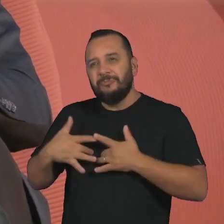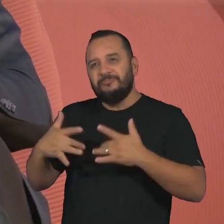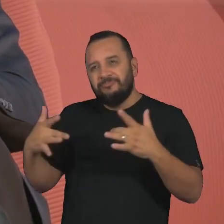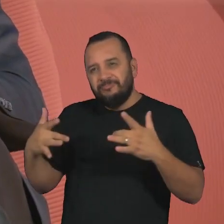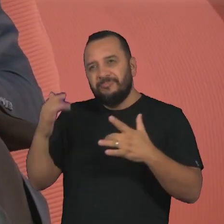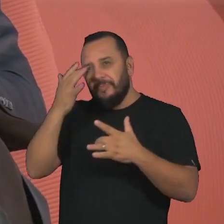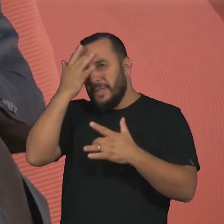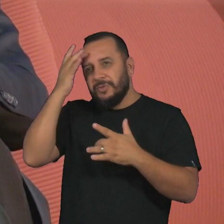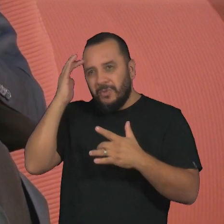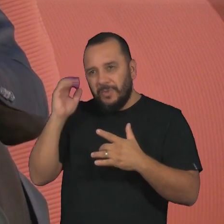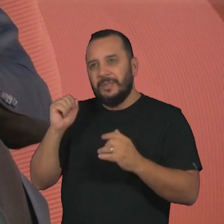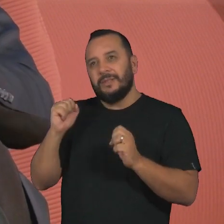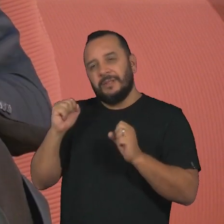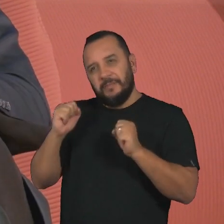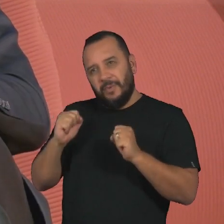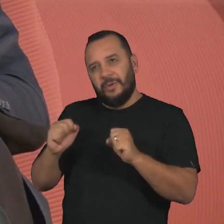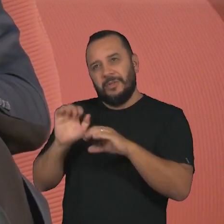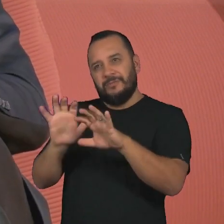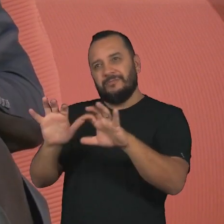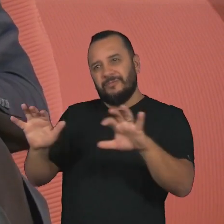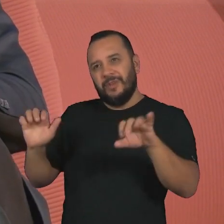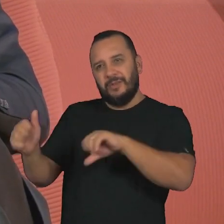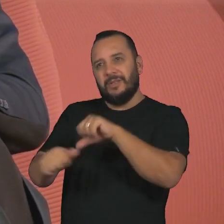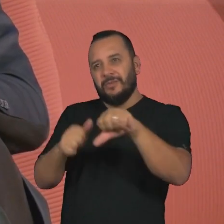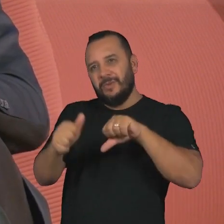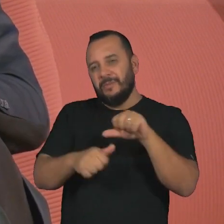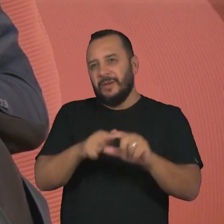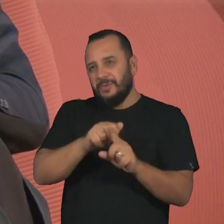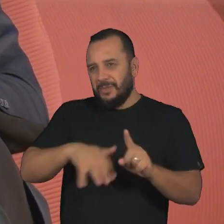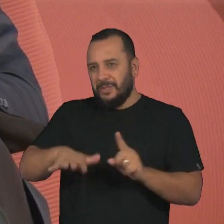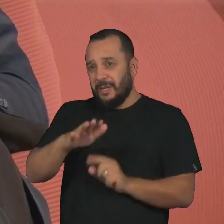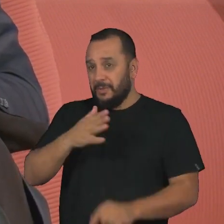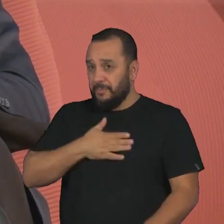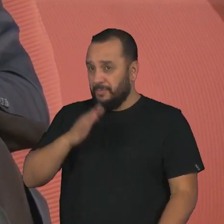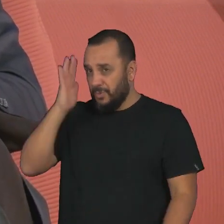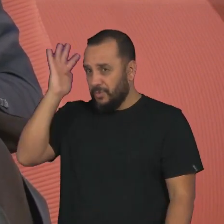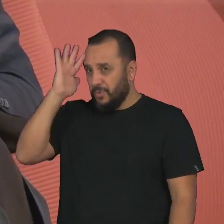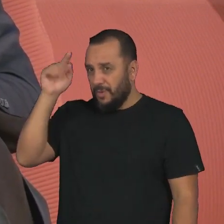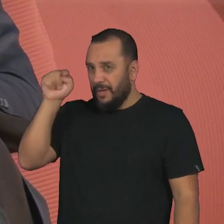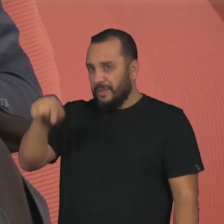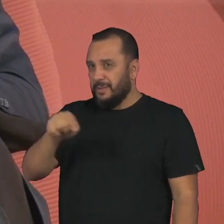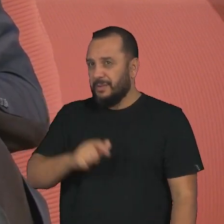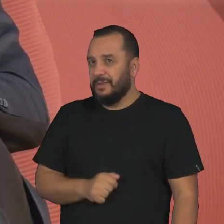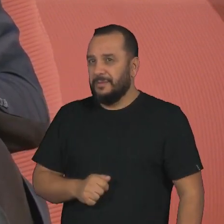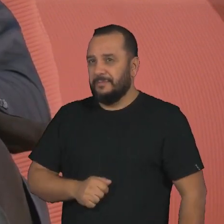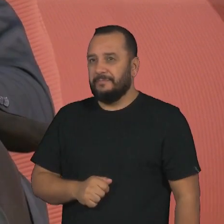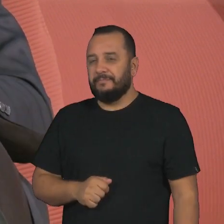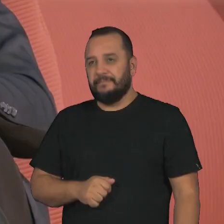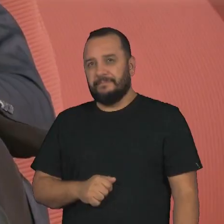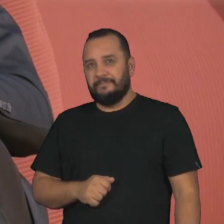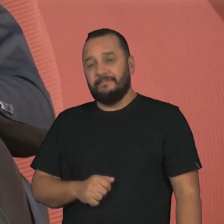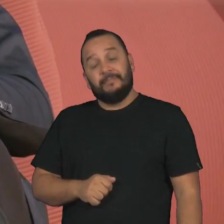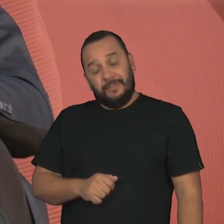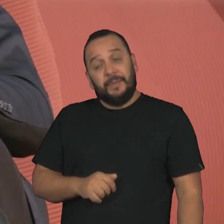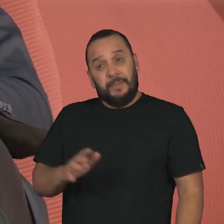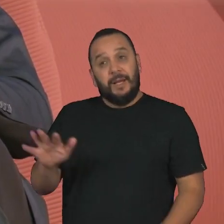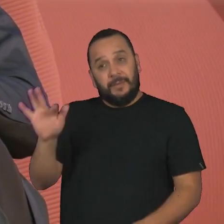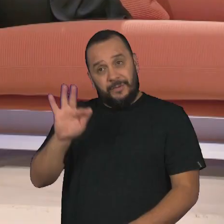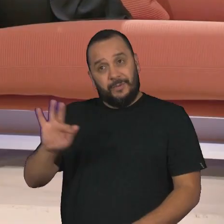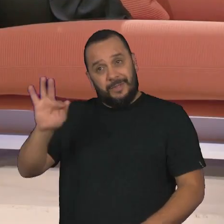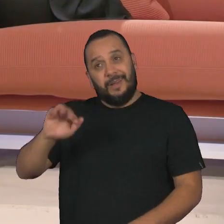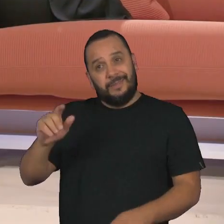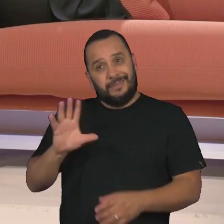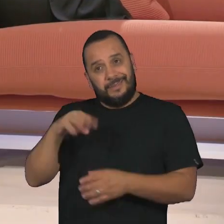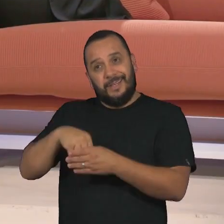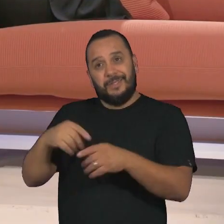pessoas que possam transformar a sociedade. Né? Então a gente sonha muito com isso, mas é um lugar desafiador por isso, né?